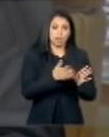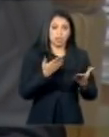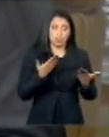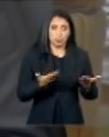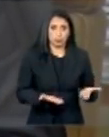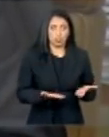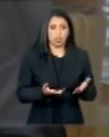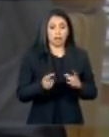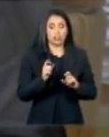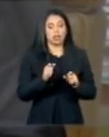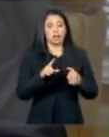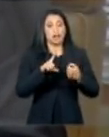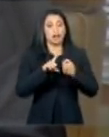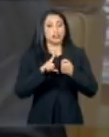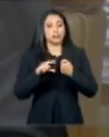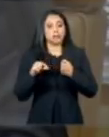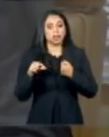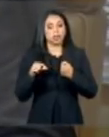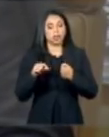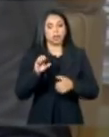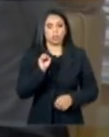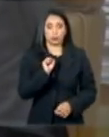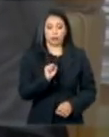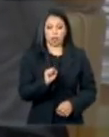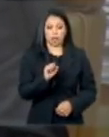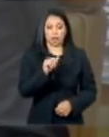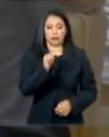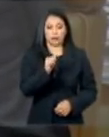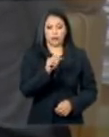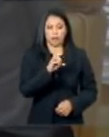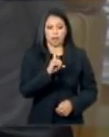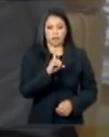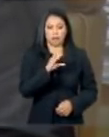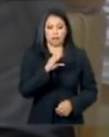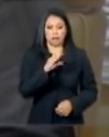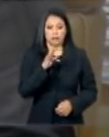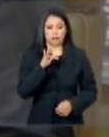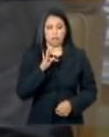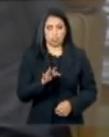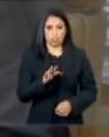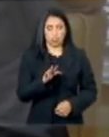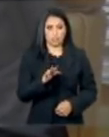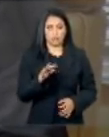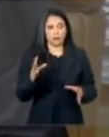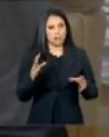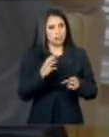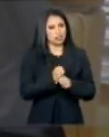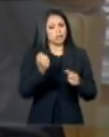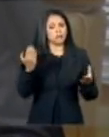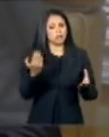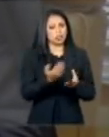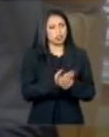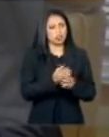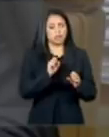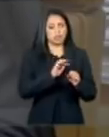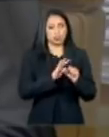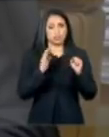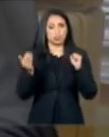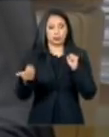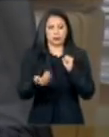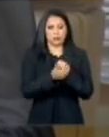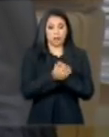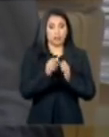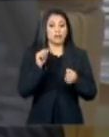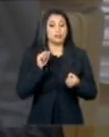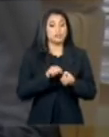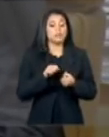trata o artigo 8º do adct que a jurisprudência do supremo tribunal federal firmou se no sentido